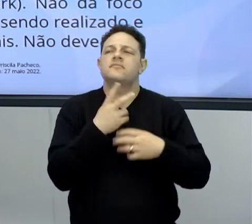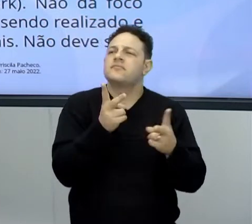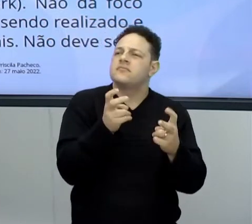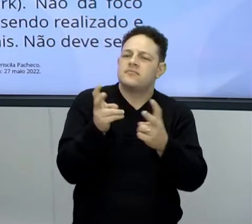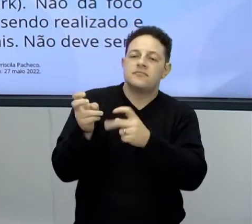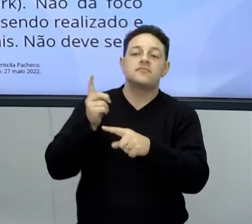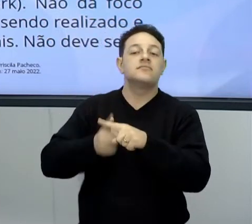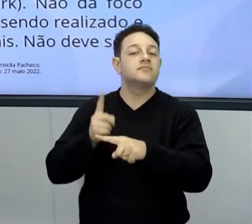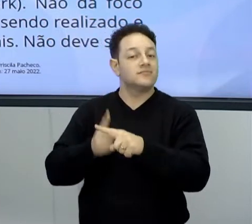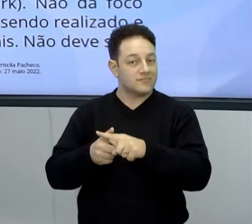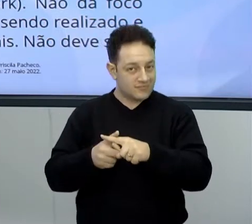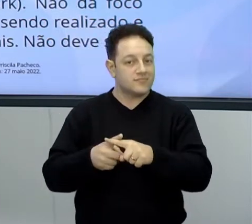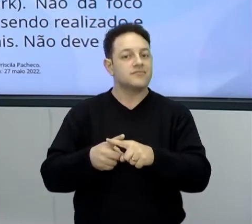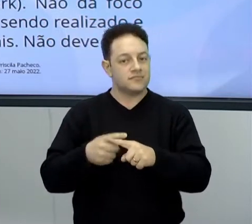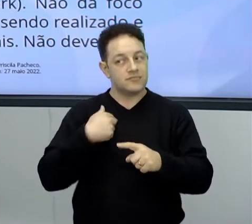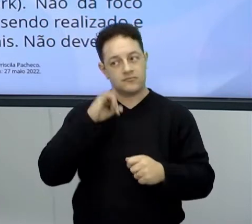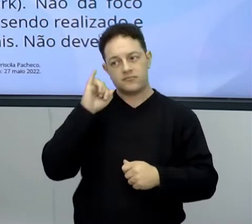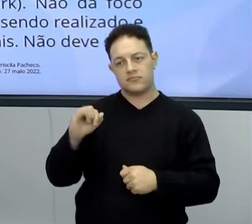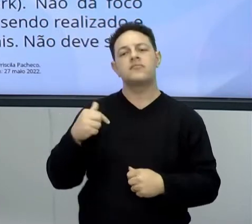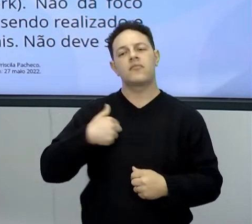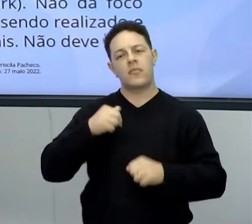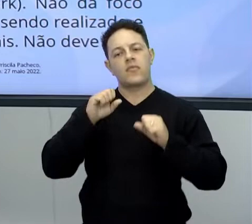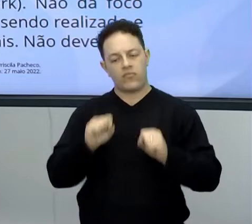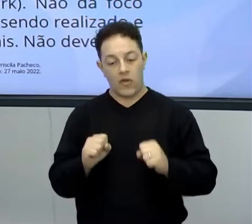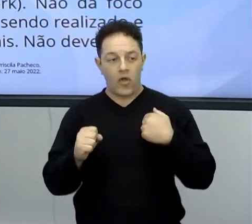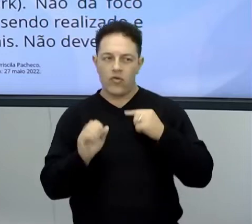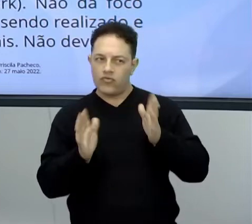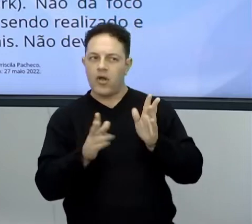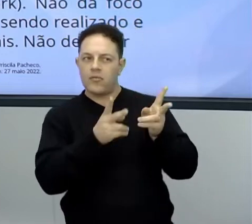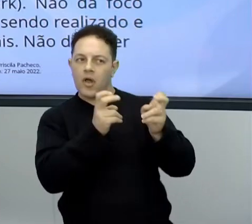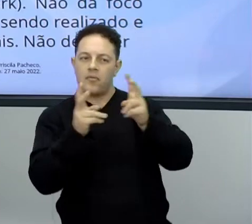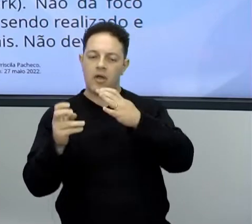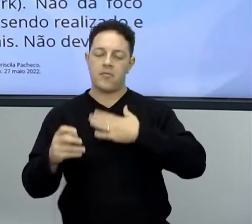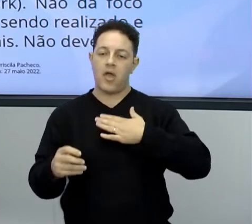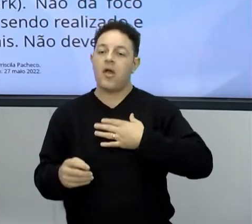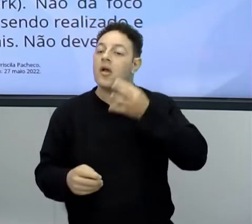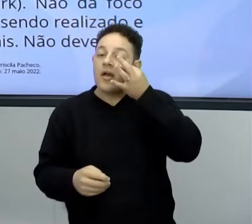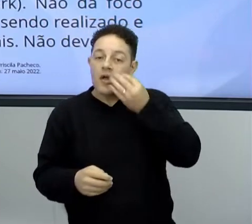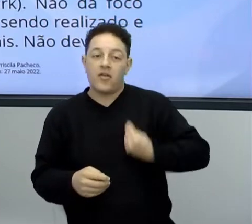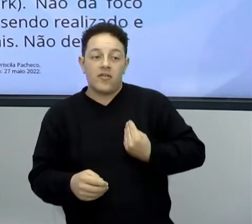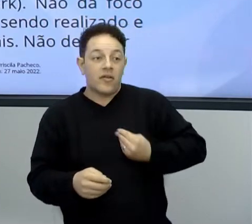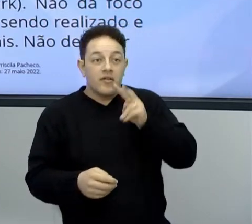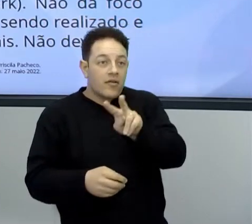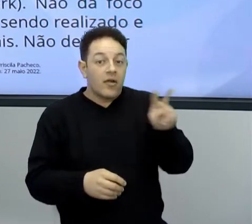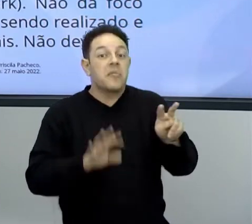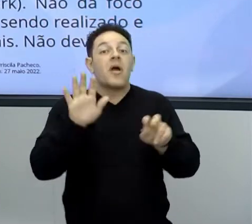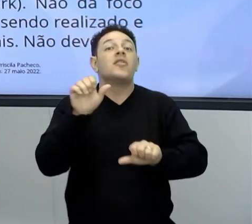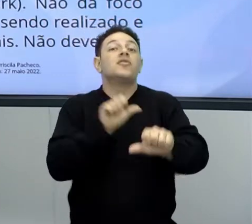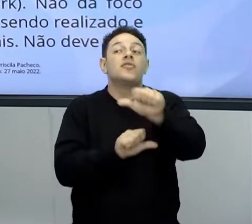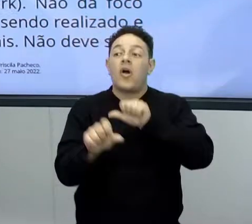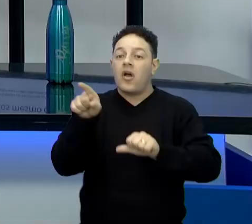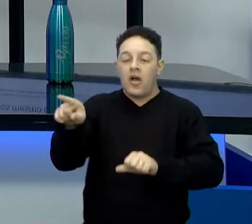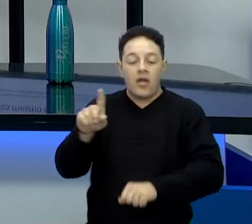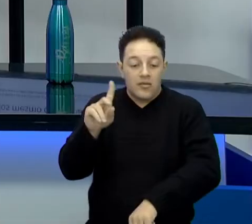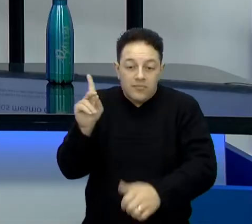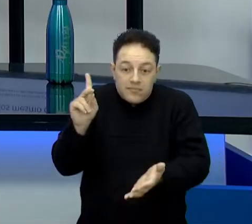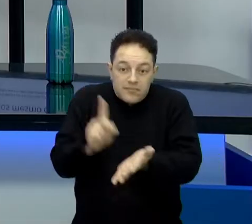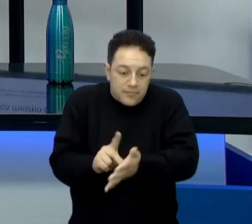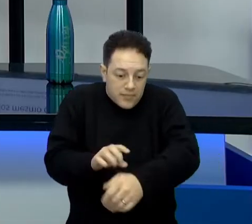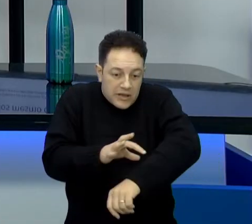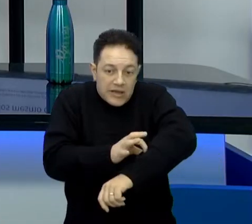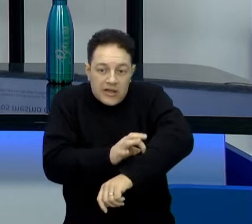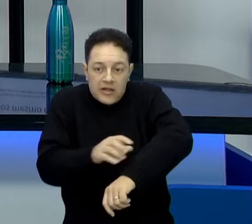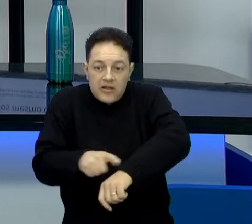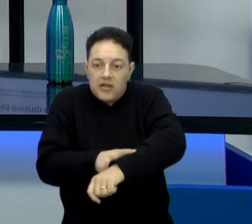porque foi o que eu disse para eles. Eu posso falar a partir daquilo que eu observo, da minha vivência, do que eu estudo. Mas eles uma vivência palpável, né? Sim,